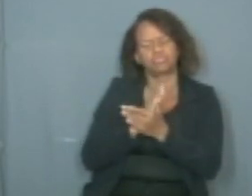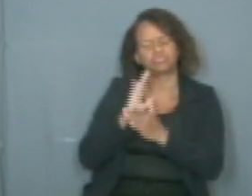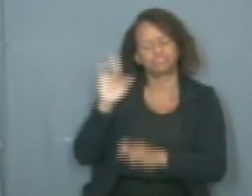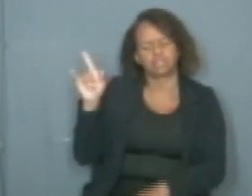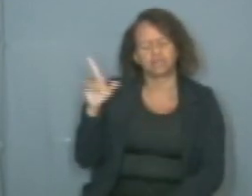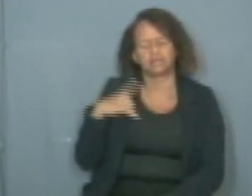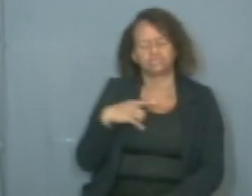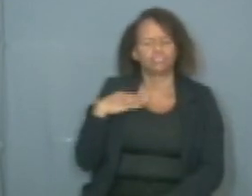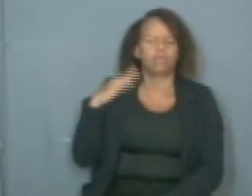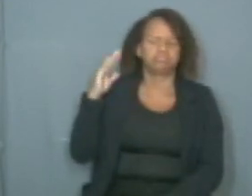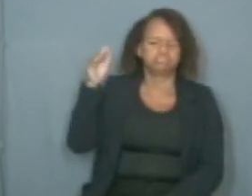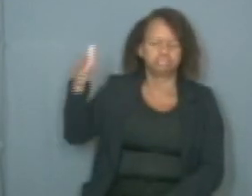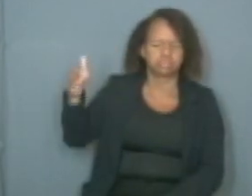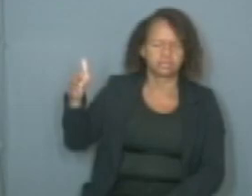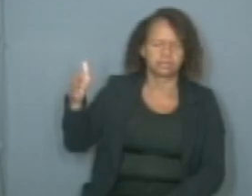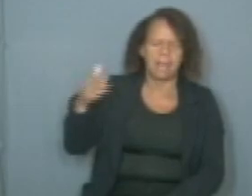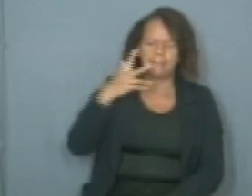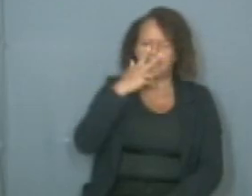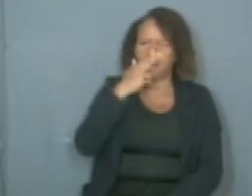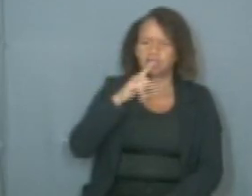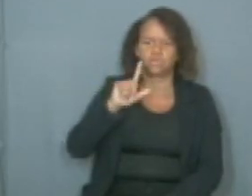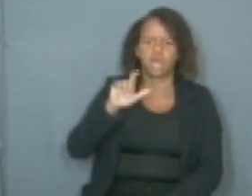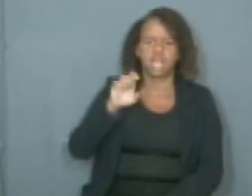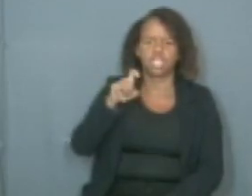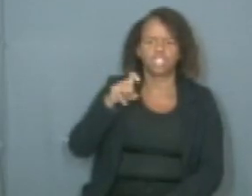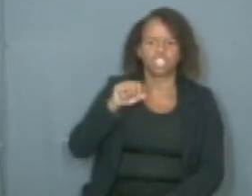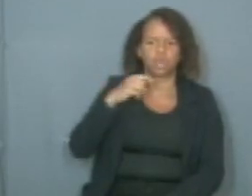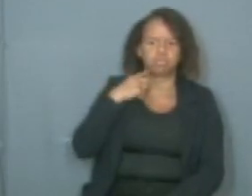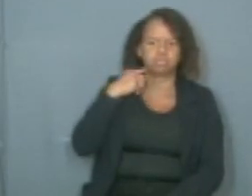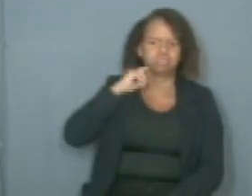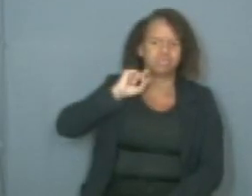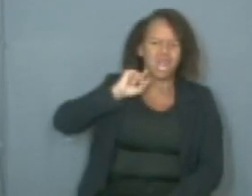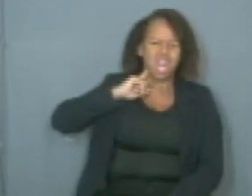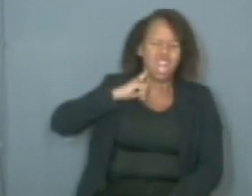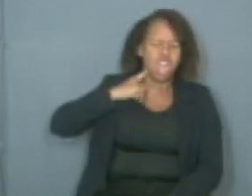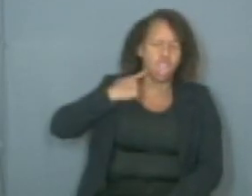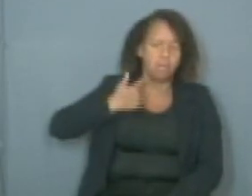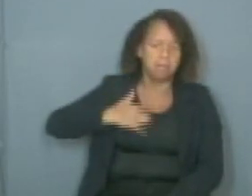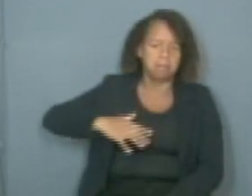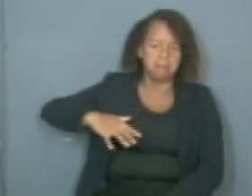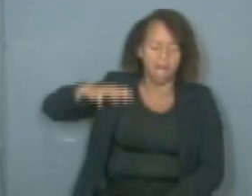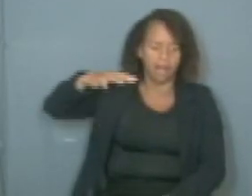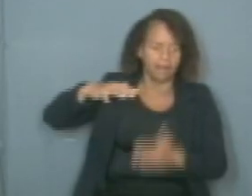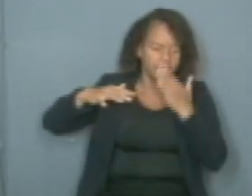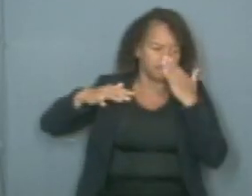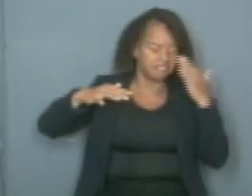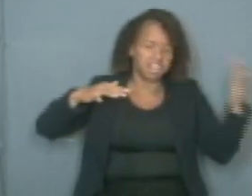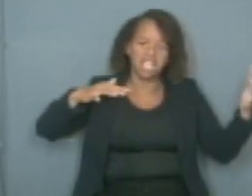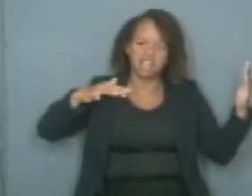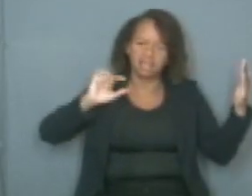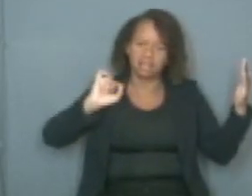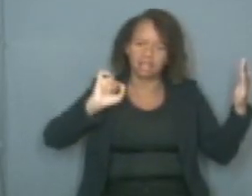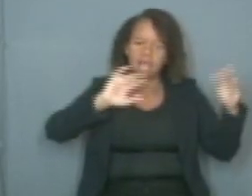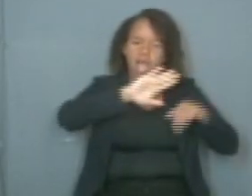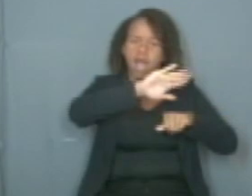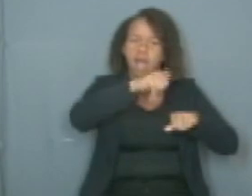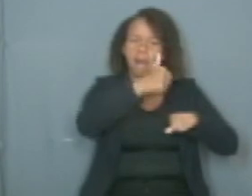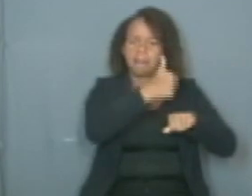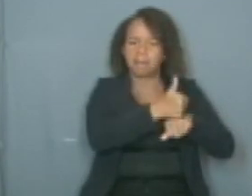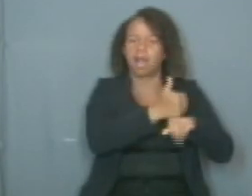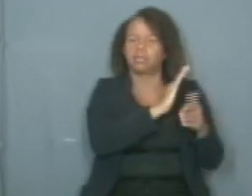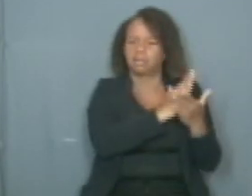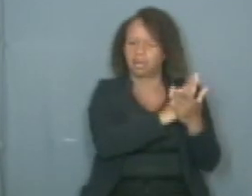e é assim, é um lixão. E é praticamente de frente ao Parque